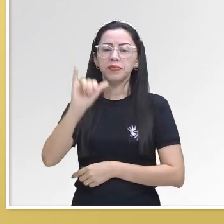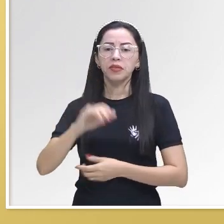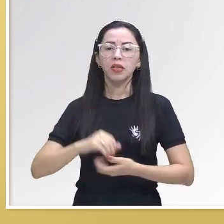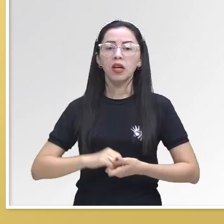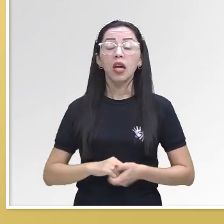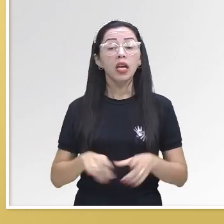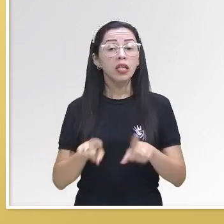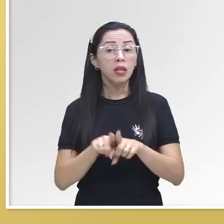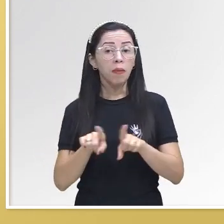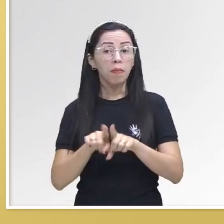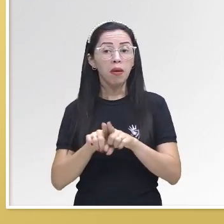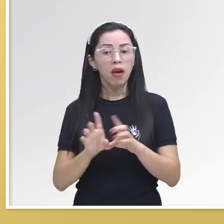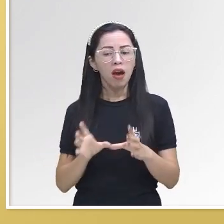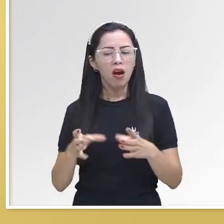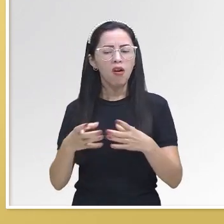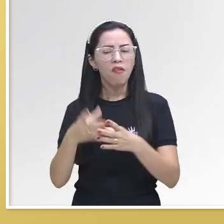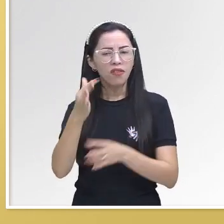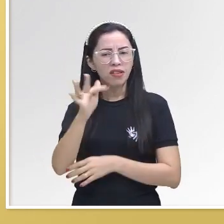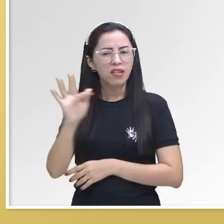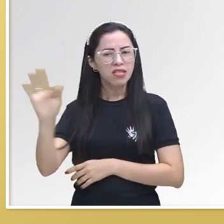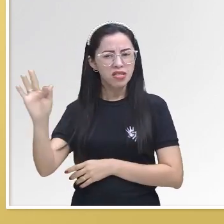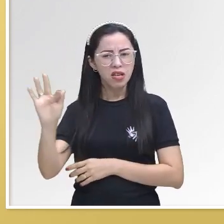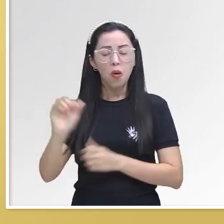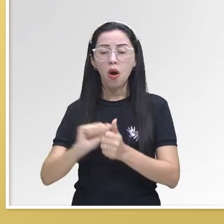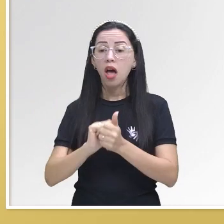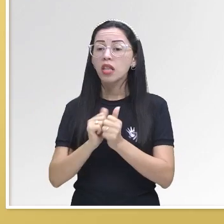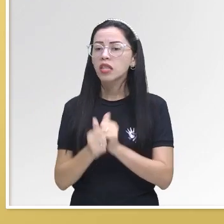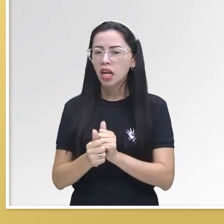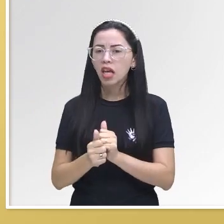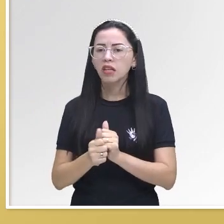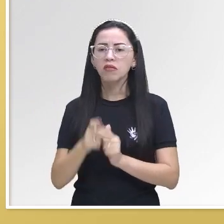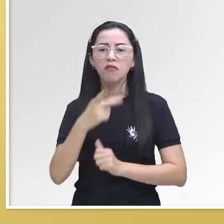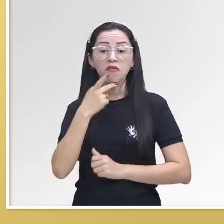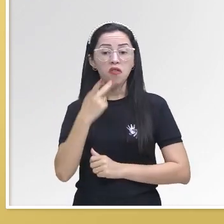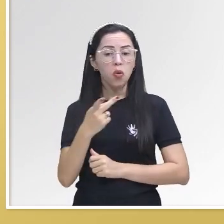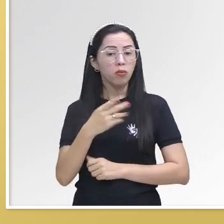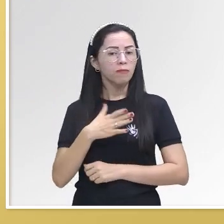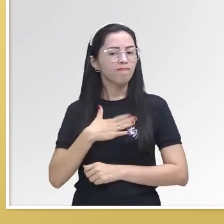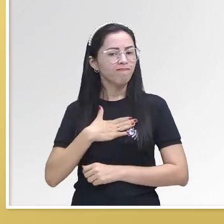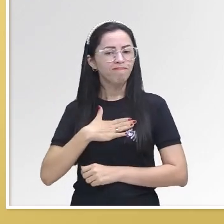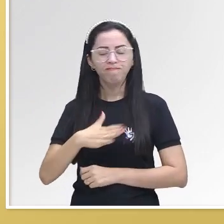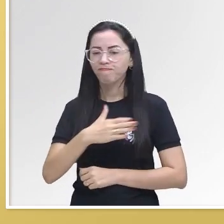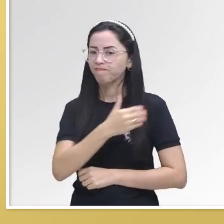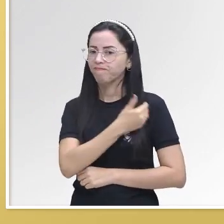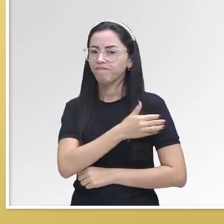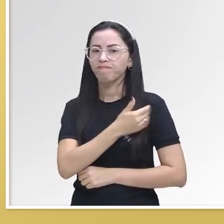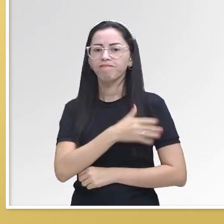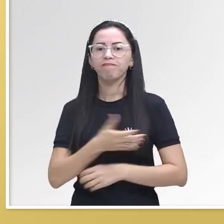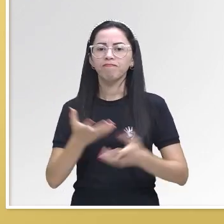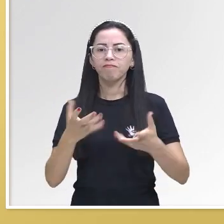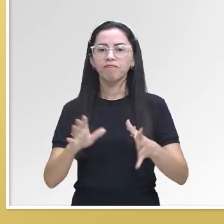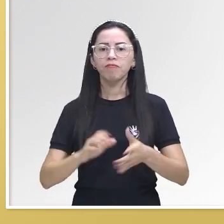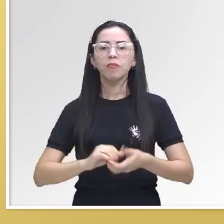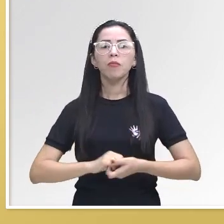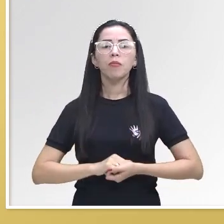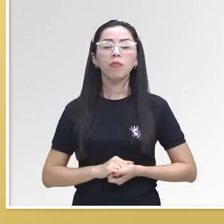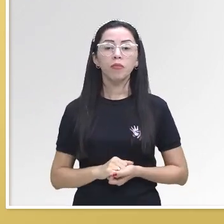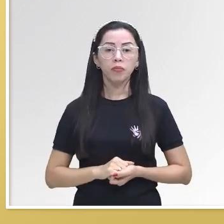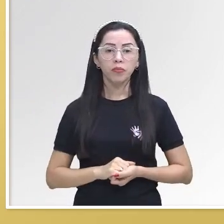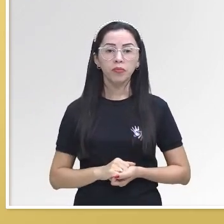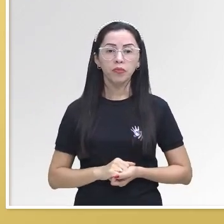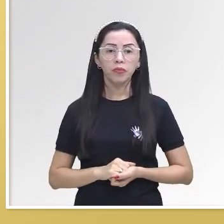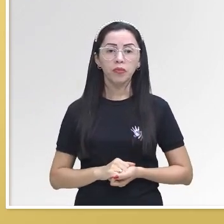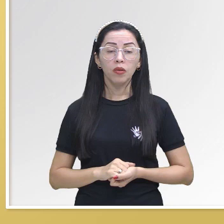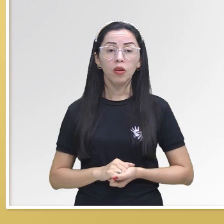reafirma ainda que condena qualquer ato dessa natureza. Vamos assistir agora o VT?